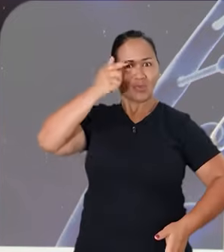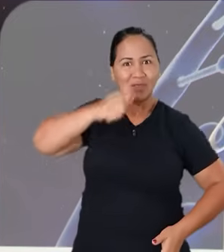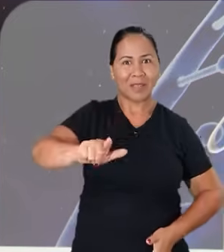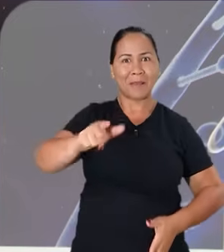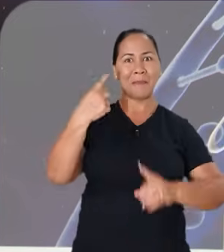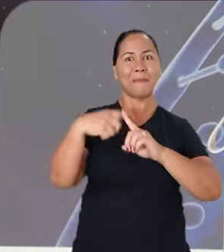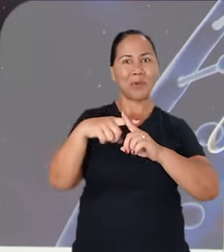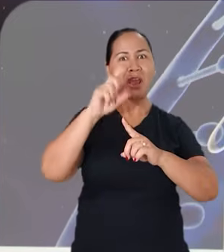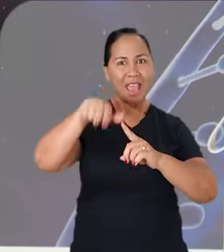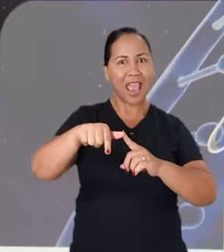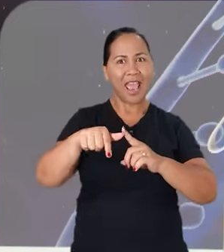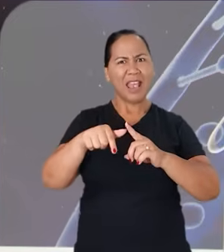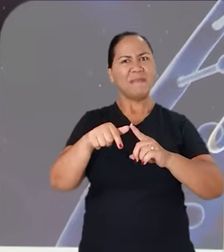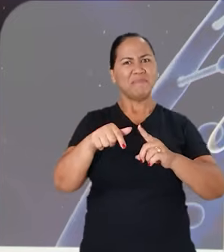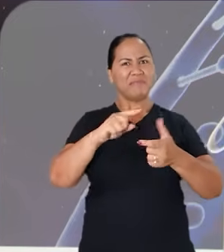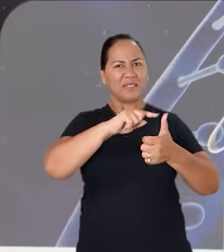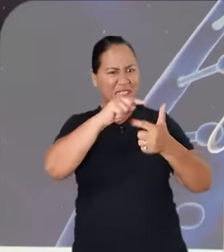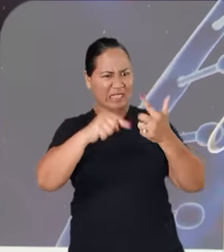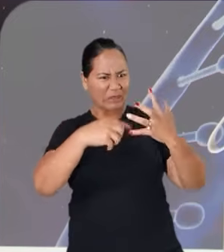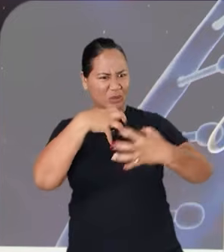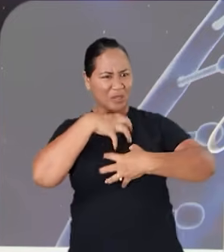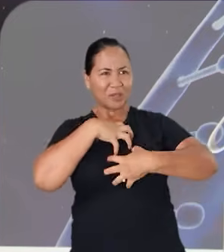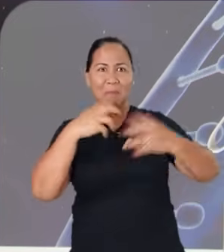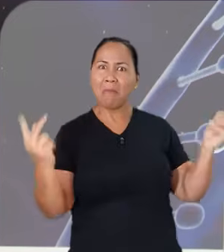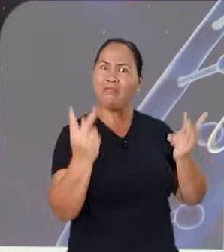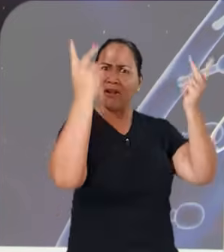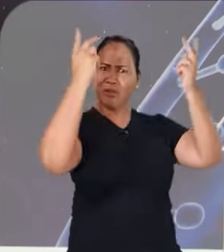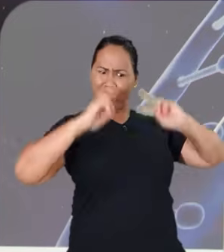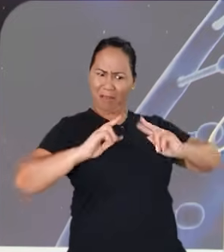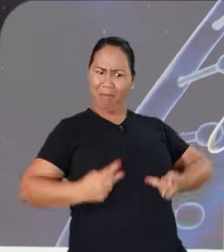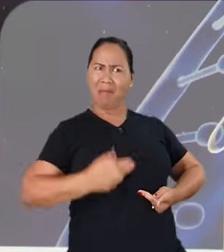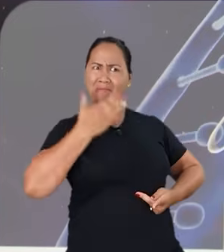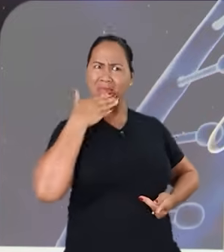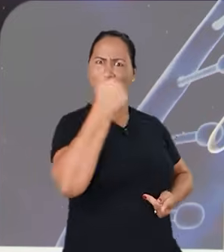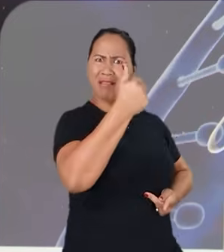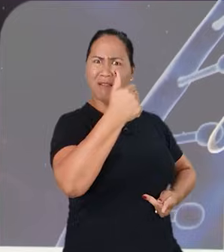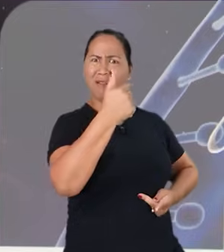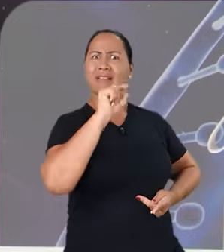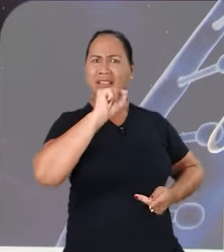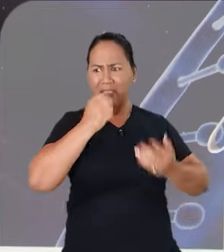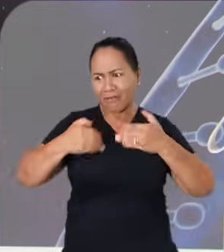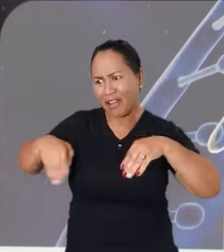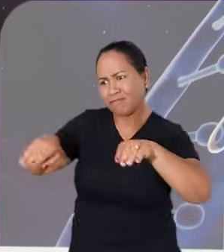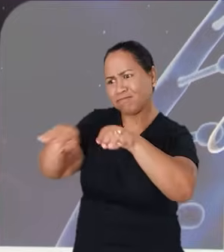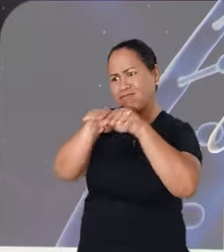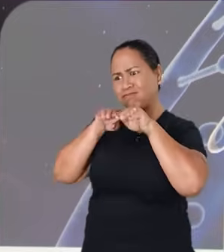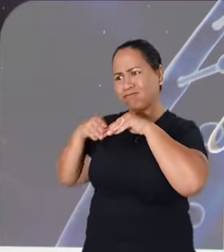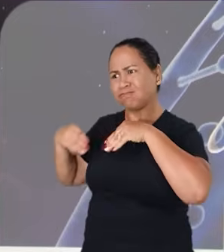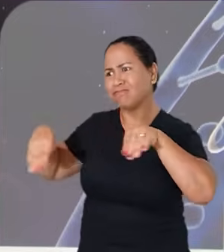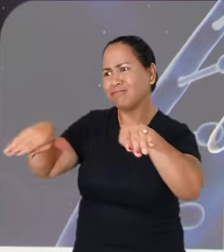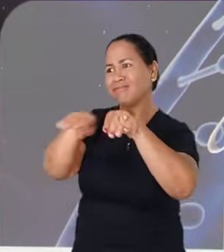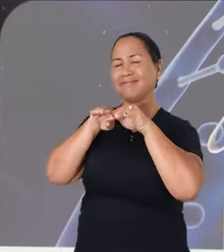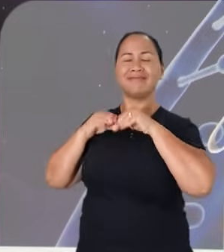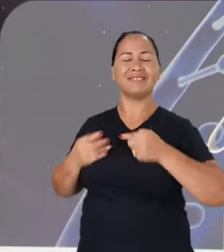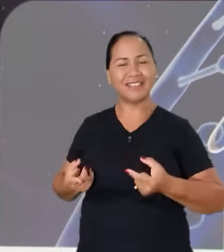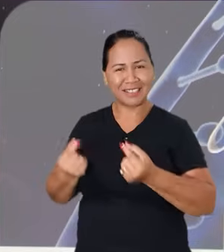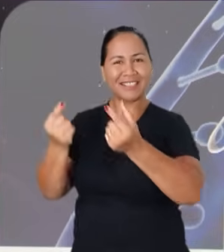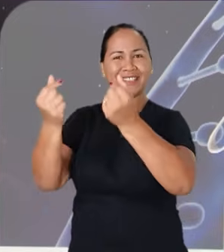que você precisa construir antes de ter dinheiro, porque é ela que vai trazer o dinheiro, ela que vai magnetizar o dinheiro, ela que é a atração do dinheiro.